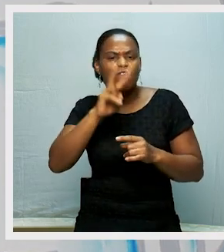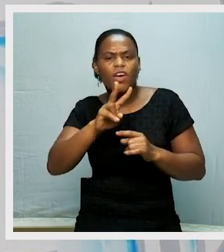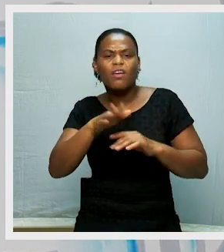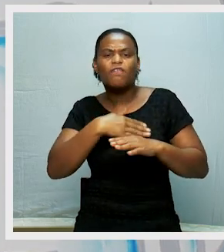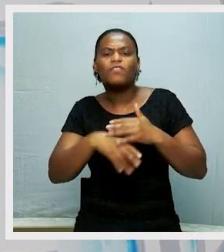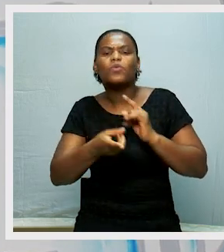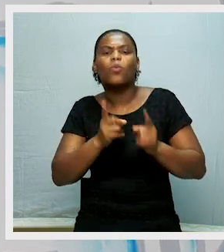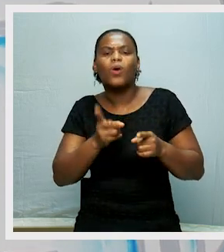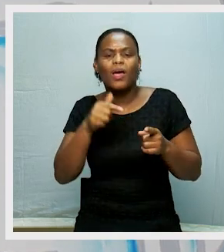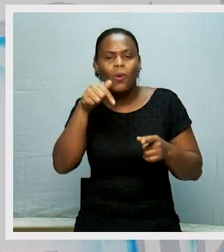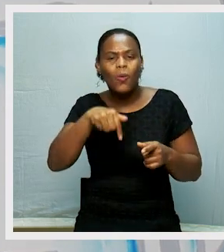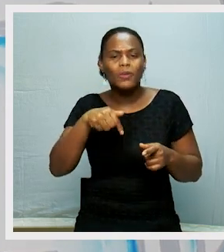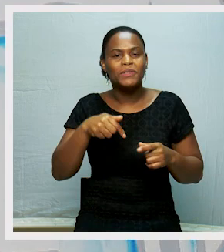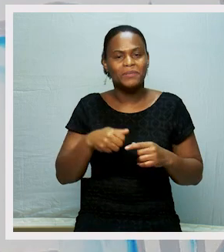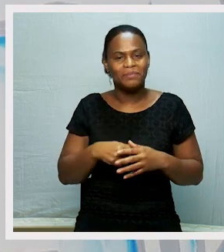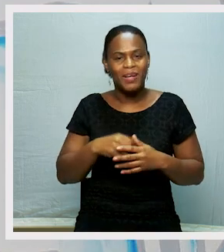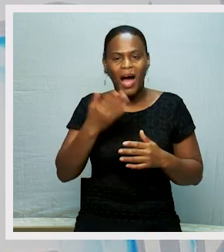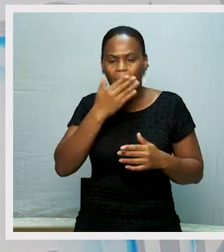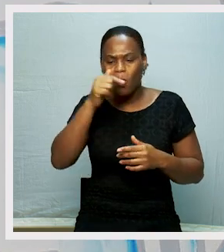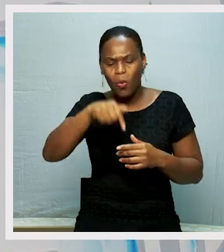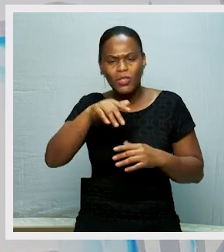aula. Pensem.